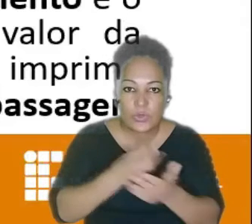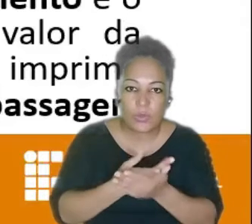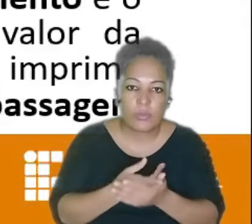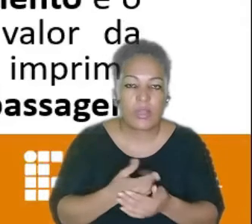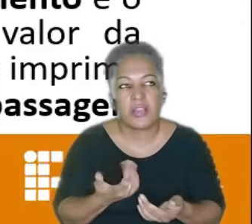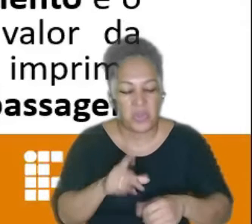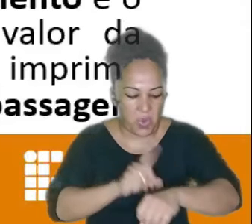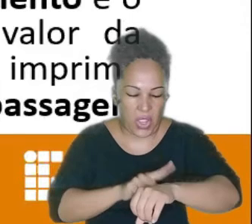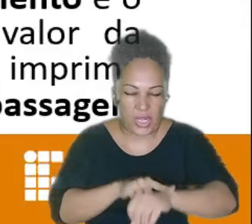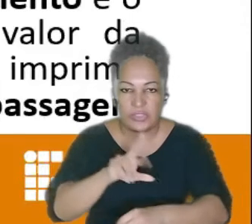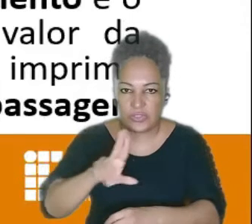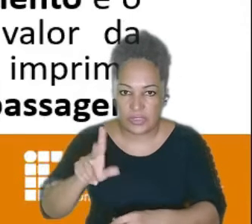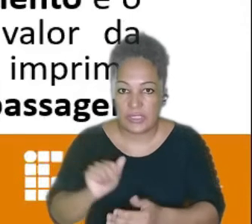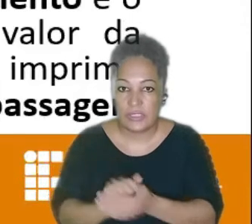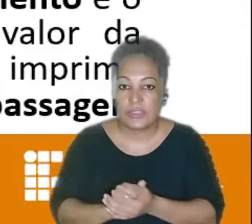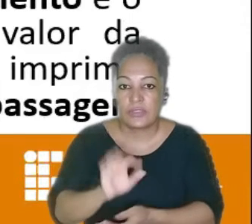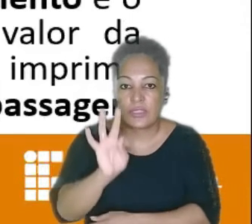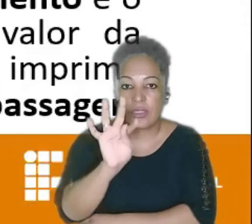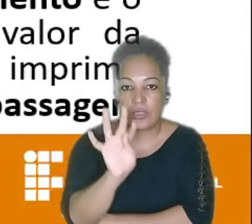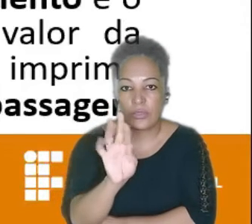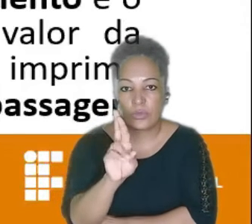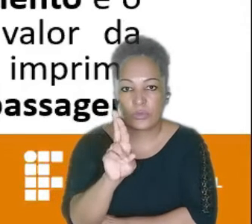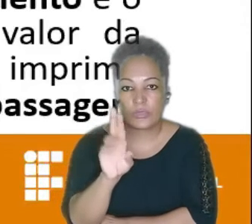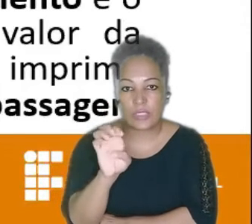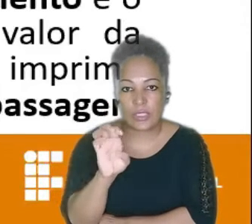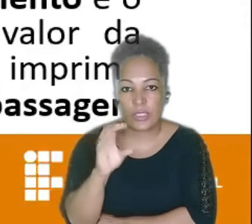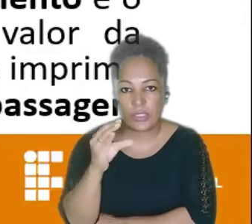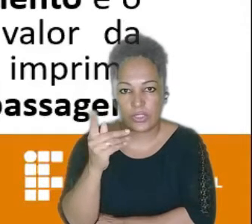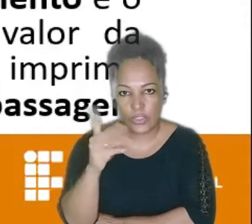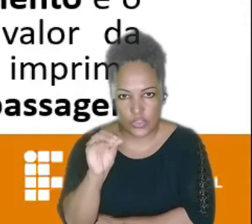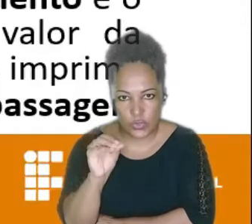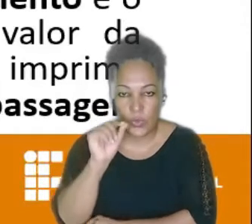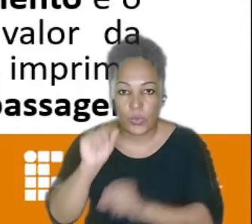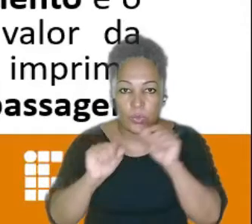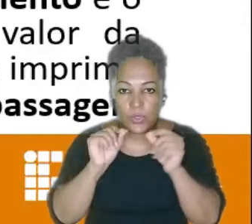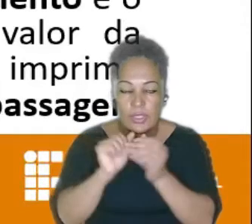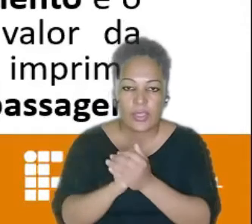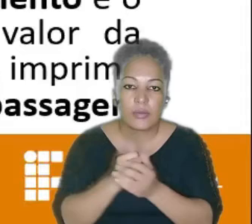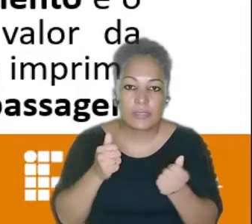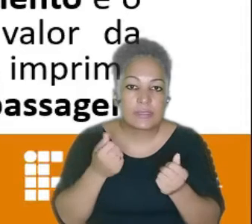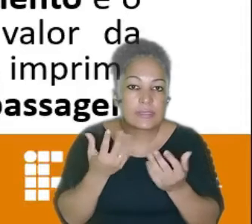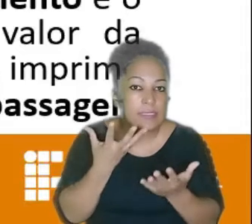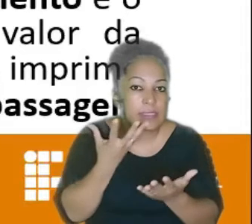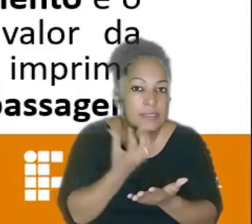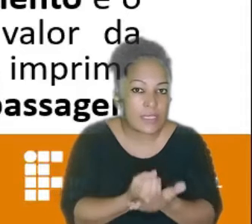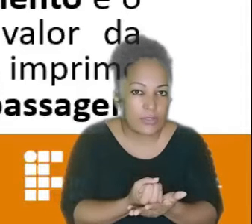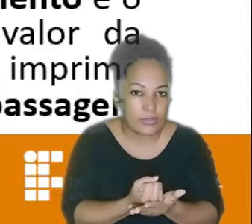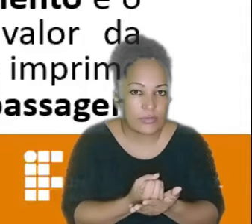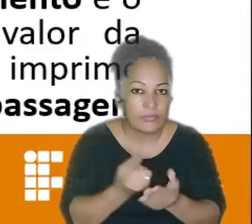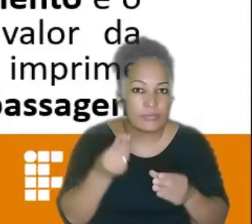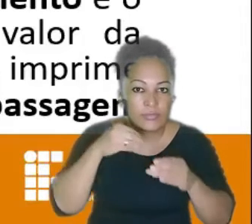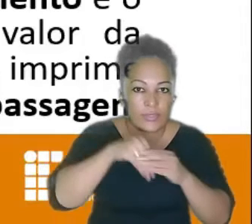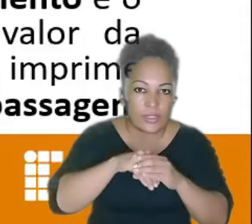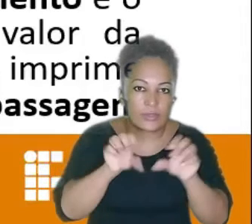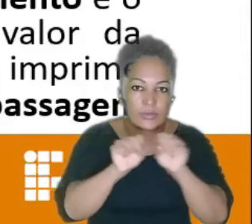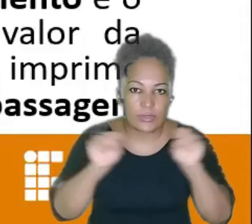comprar com vários horários diferentes. Então, o trecho é uma entidade que tem que ser salva no sistema, porque ela tem vários registros dentro